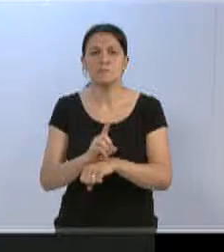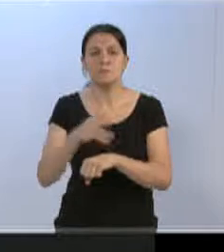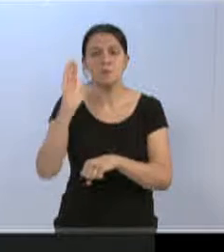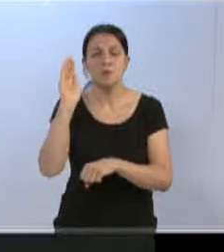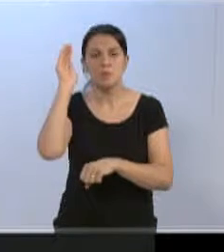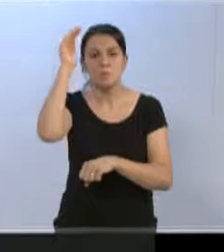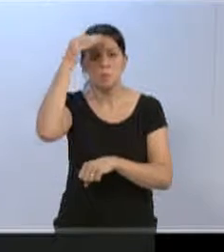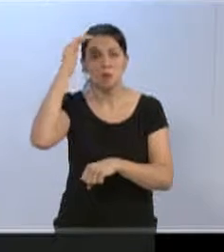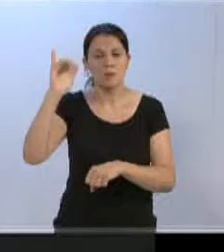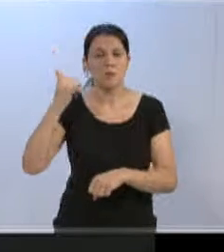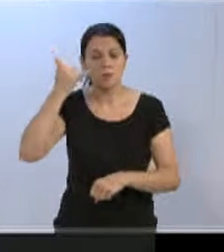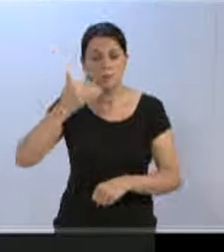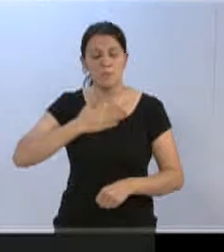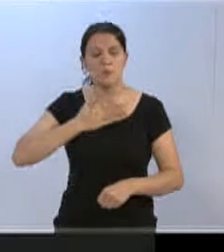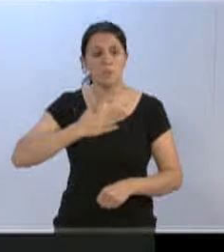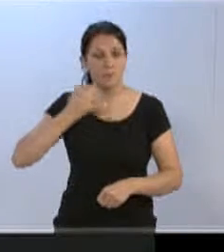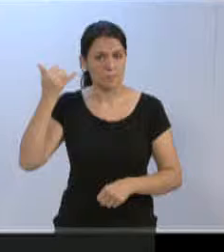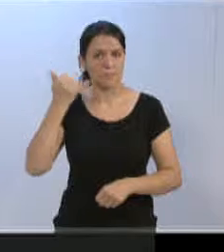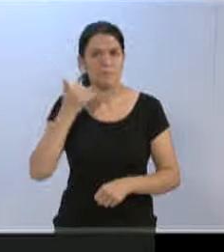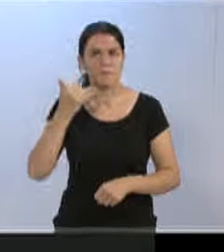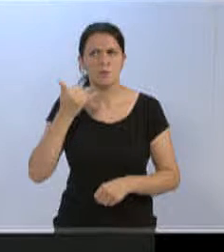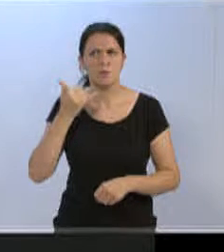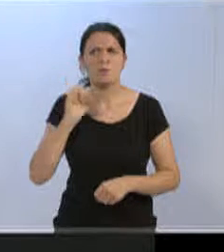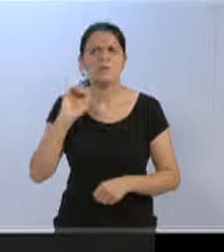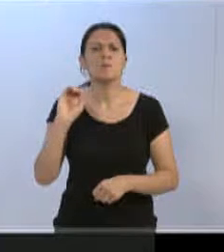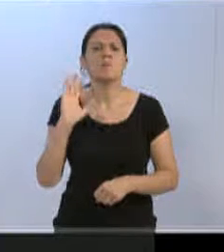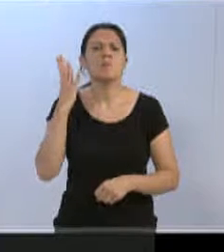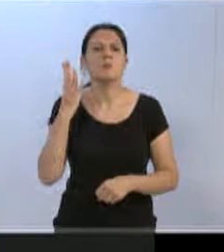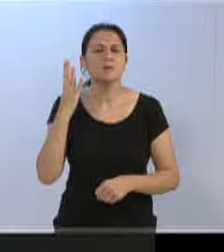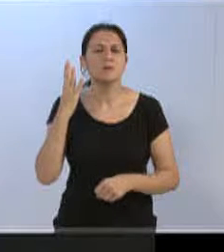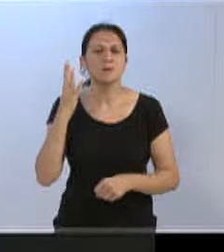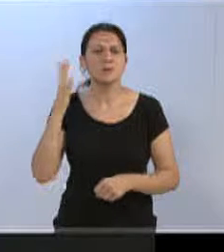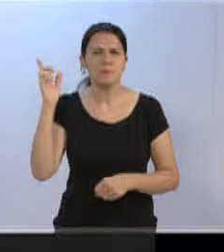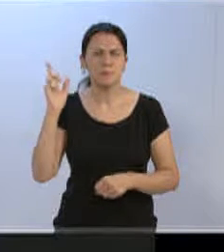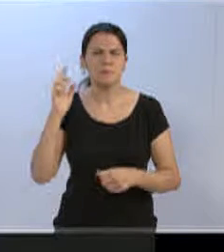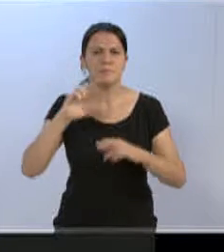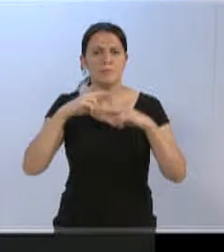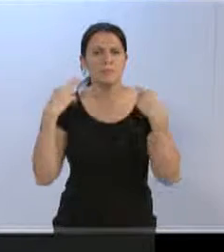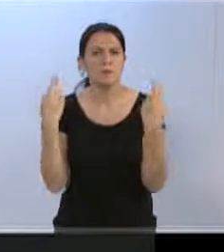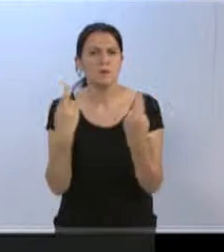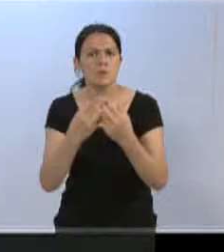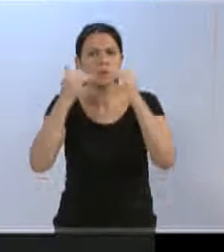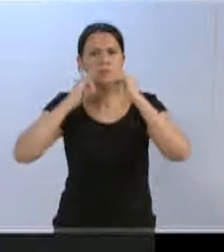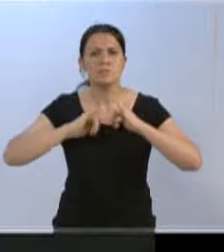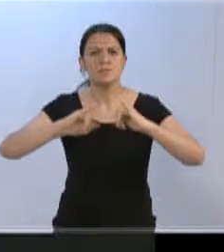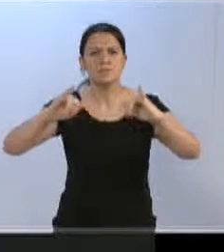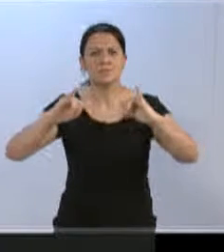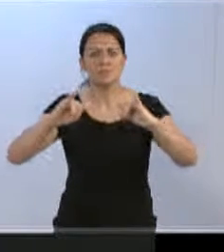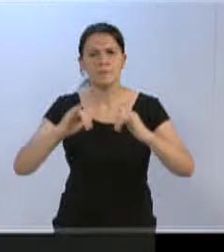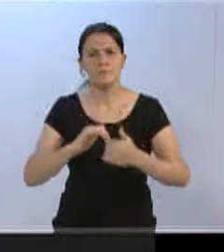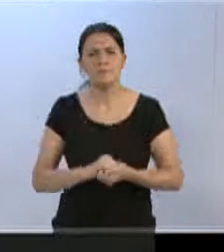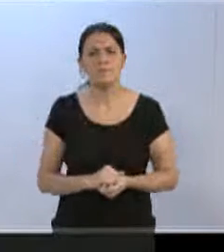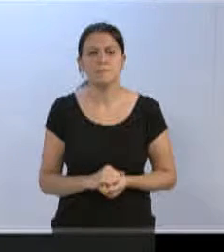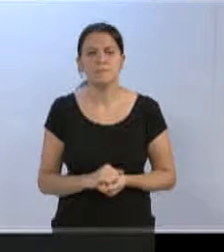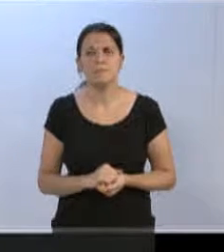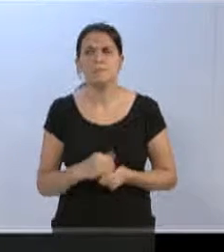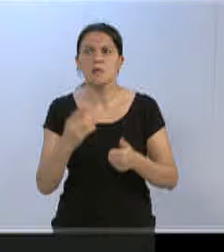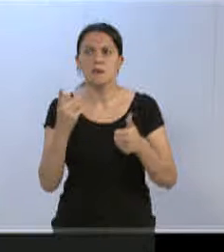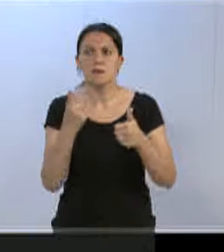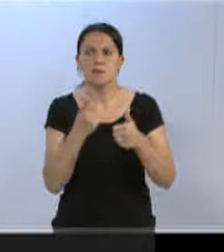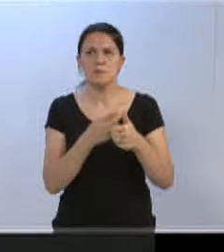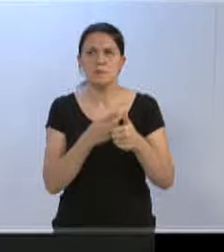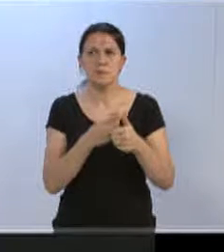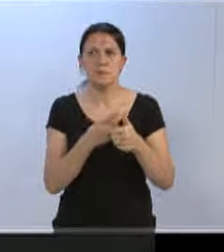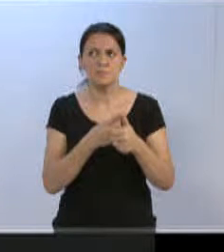de me ligar para dizer das ações que ele acabou de divulgar lá nesse encontro. O primeiro dele, a